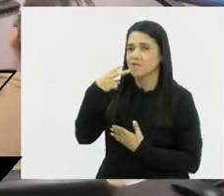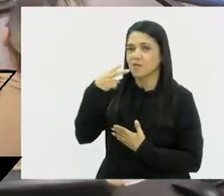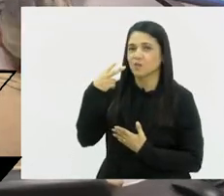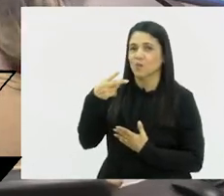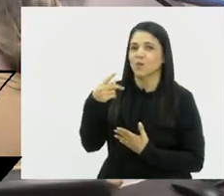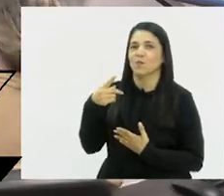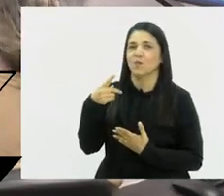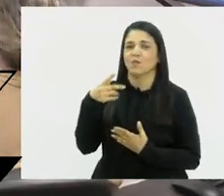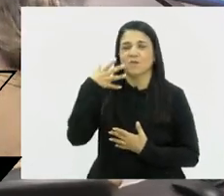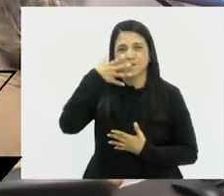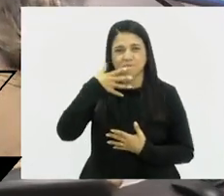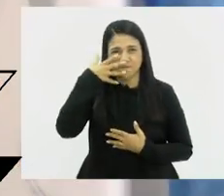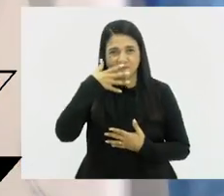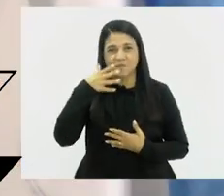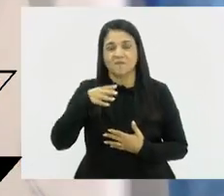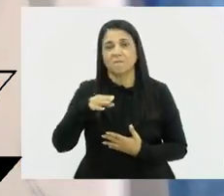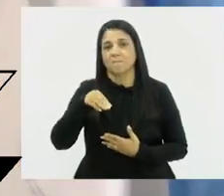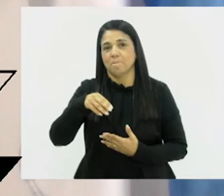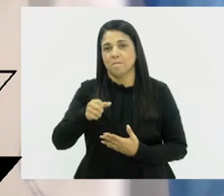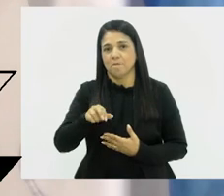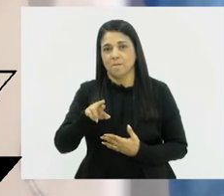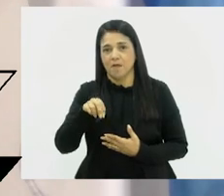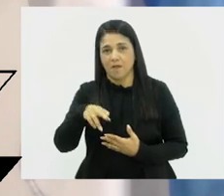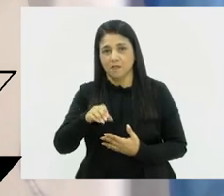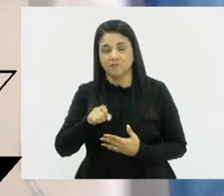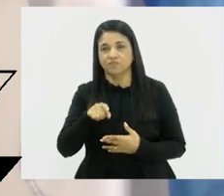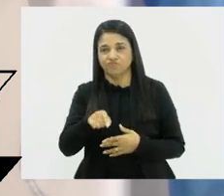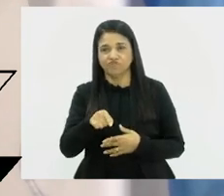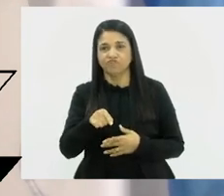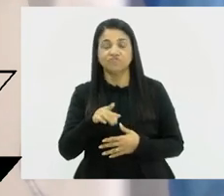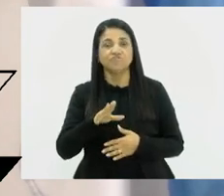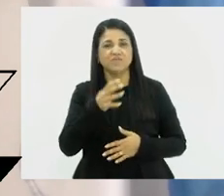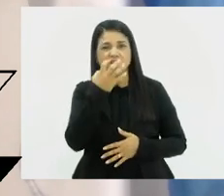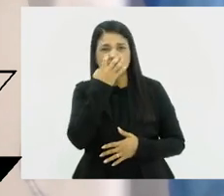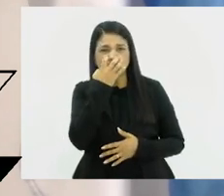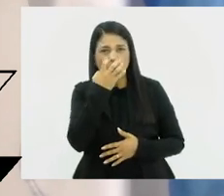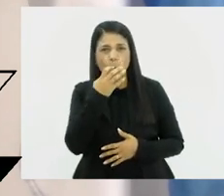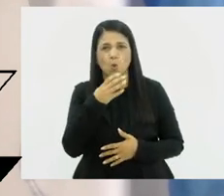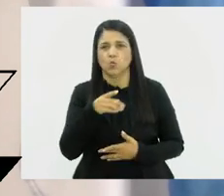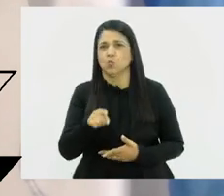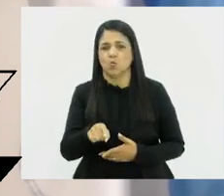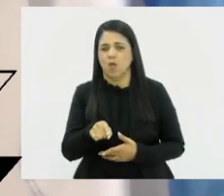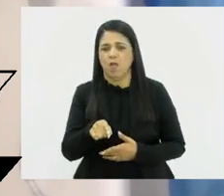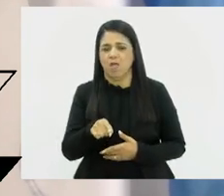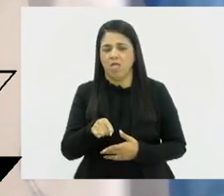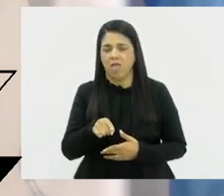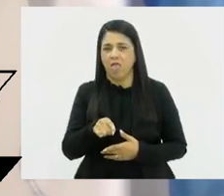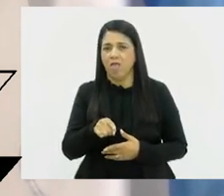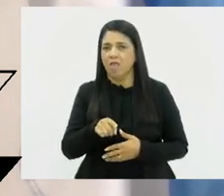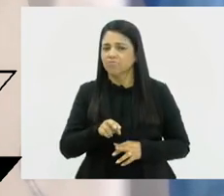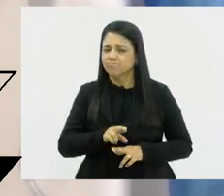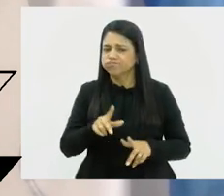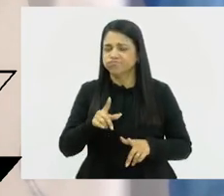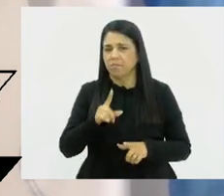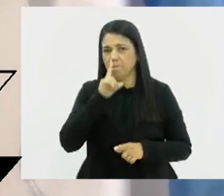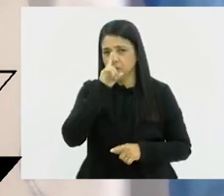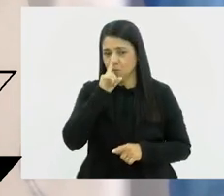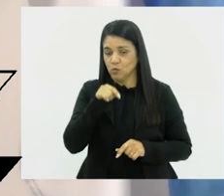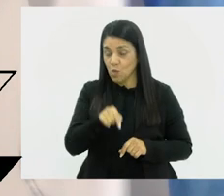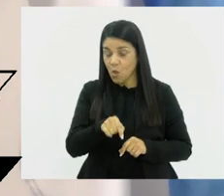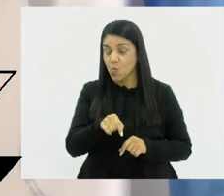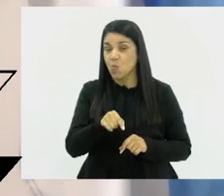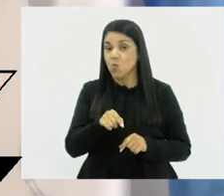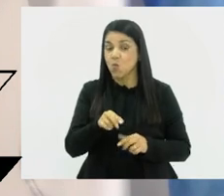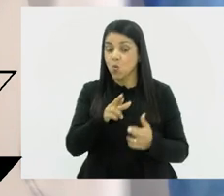Marques. Concordamos aqui plenamente que bravio não é aquela determinada raça, mas sim o comportamento do tutor. Né?